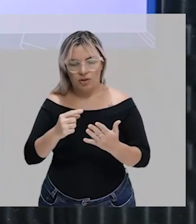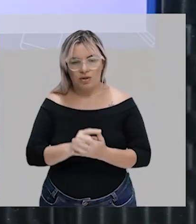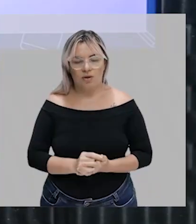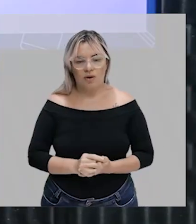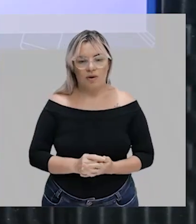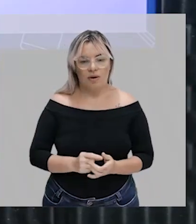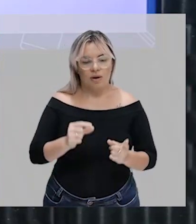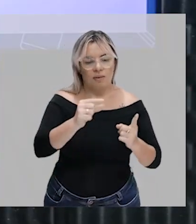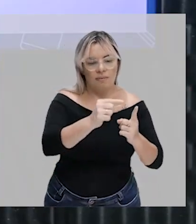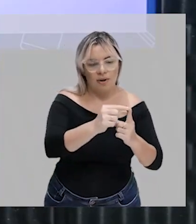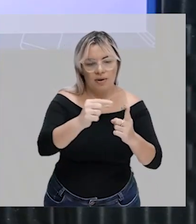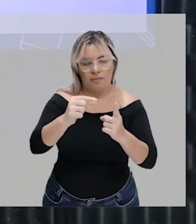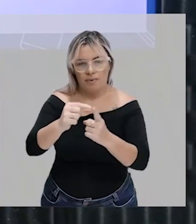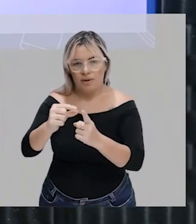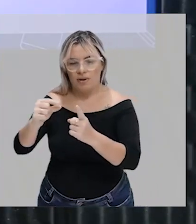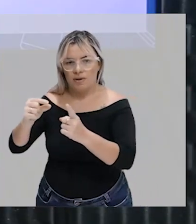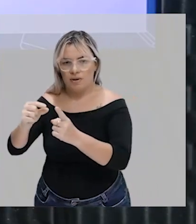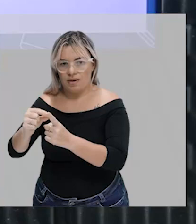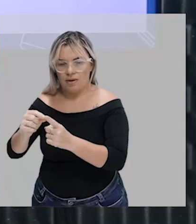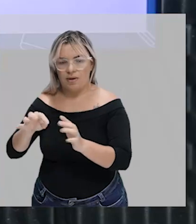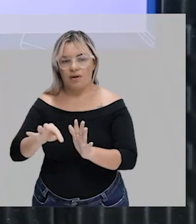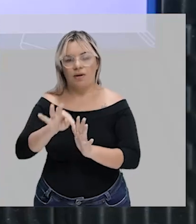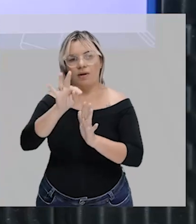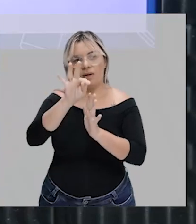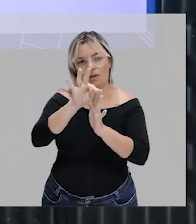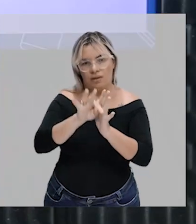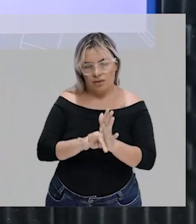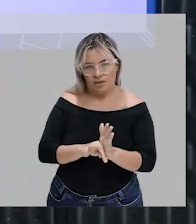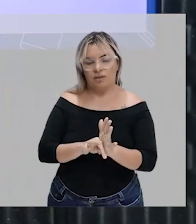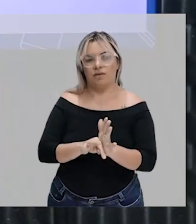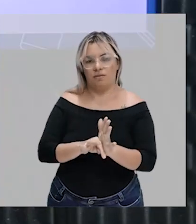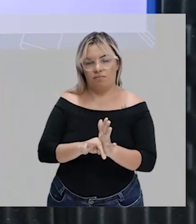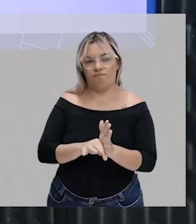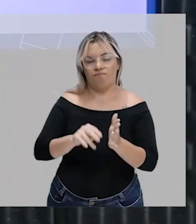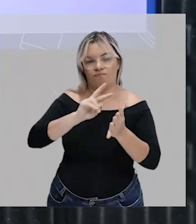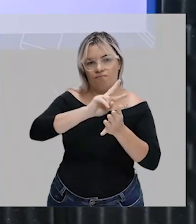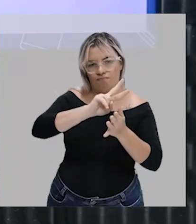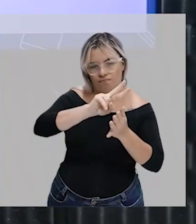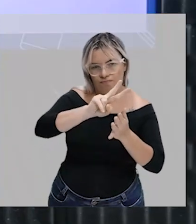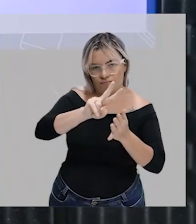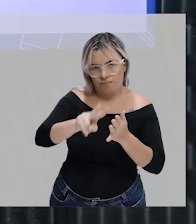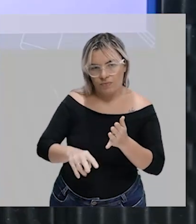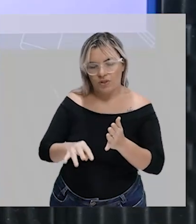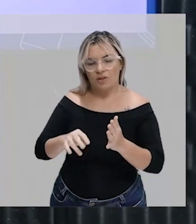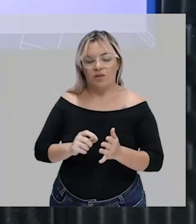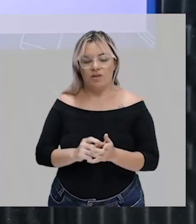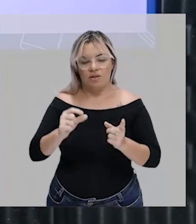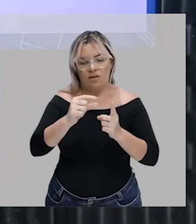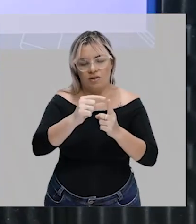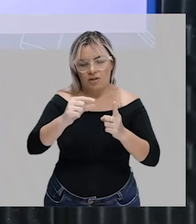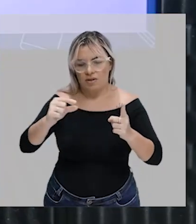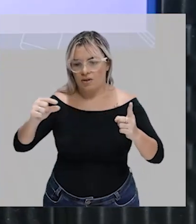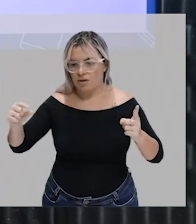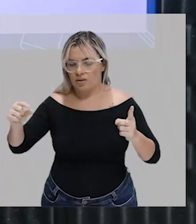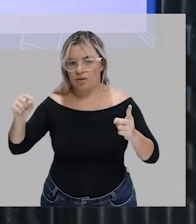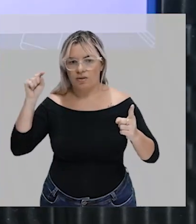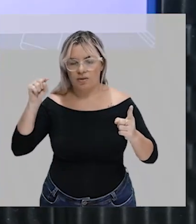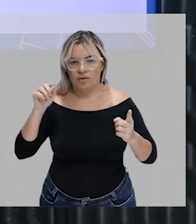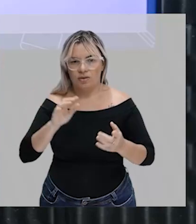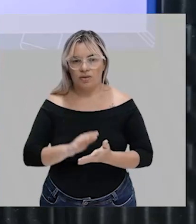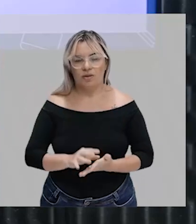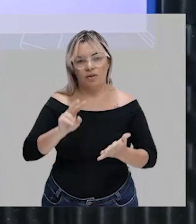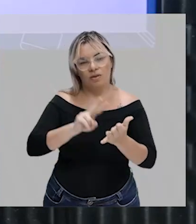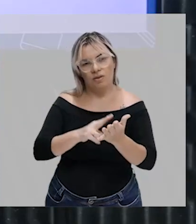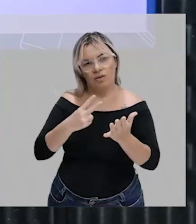experimentem fazer isso. Peguem um texto de espanhol, nós temos vários lá na plataforma disponíveis, tá? Então, você vai pegar e você